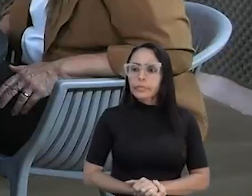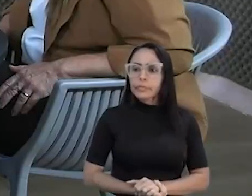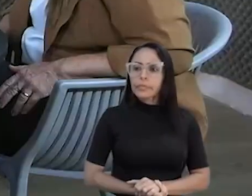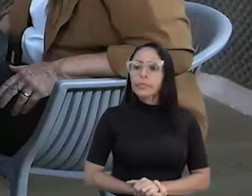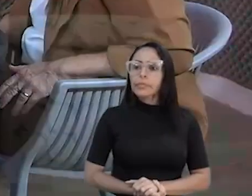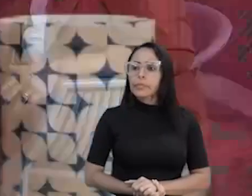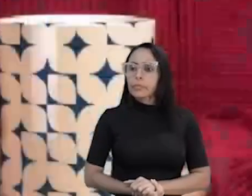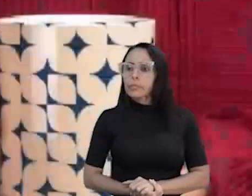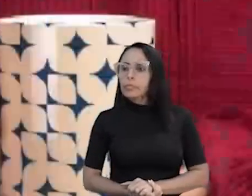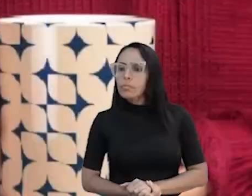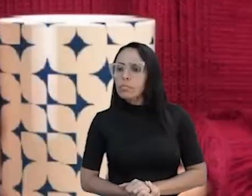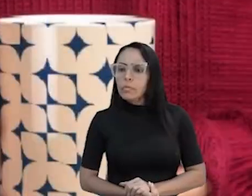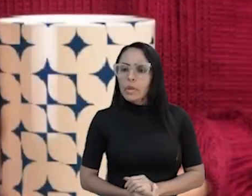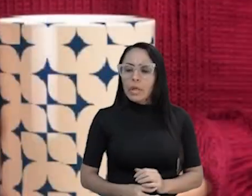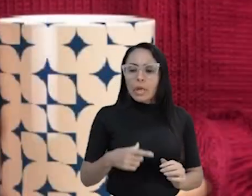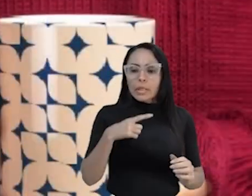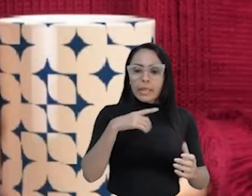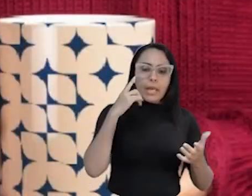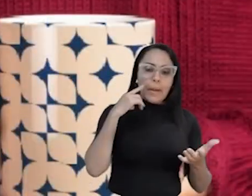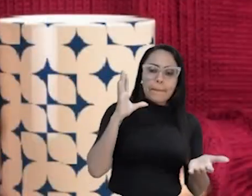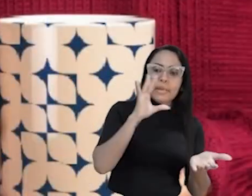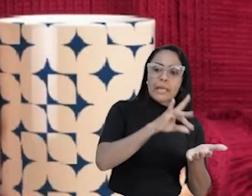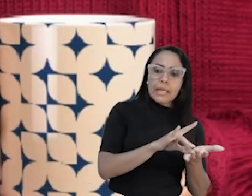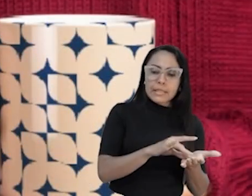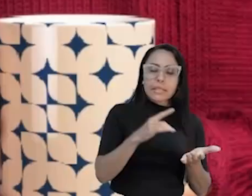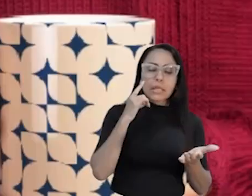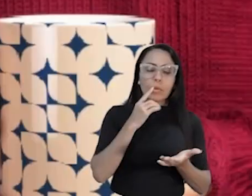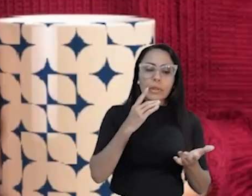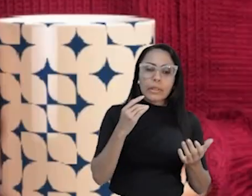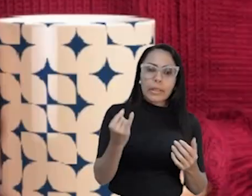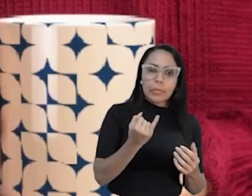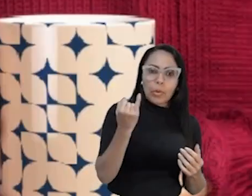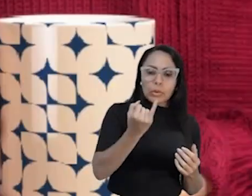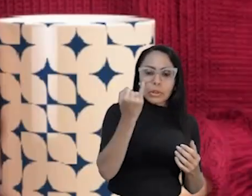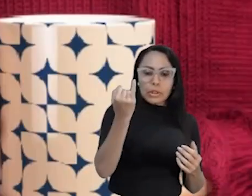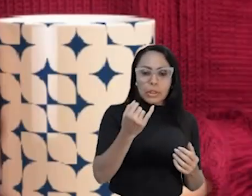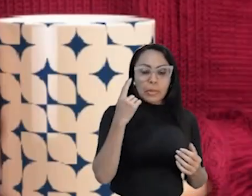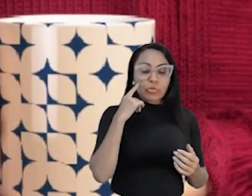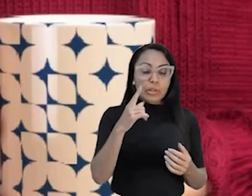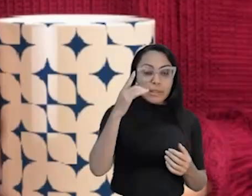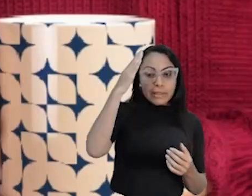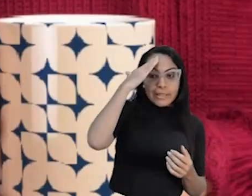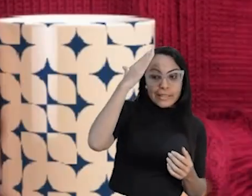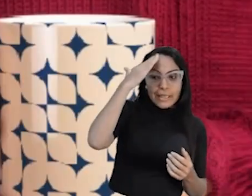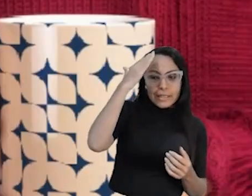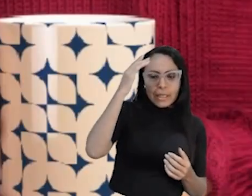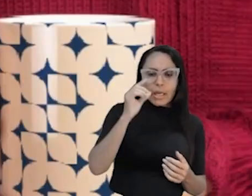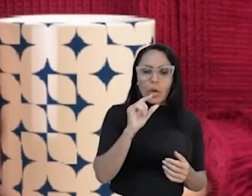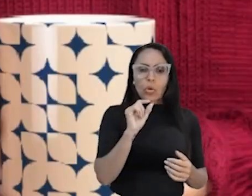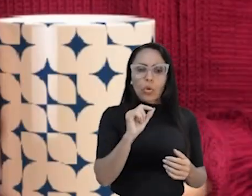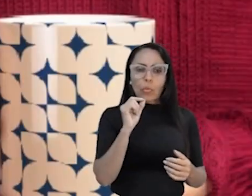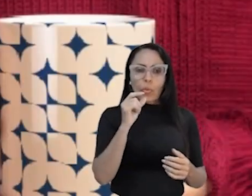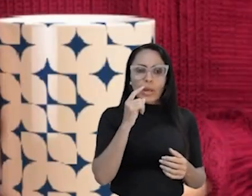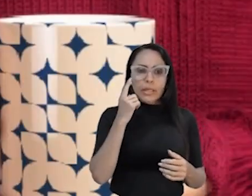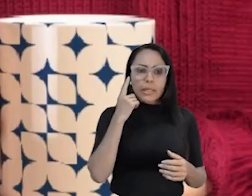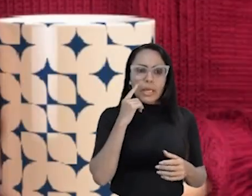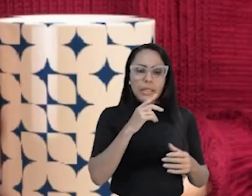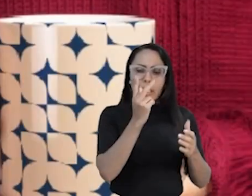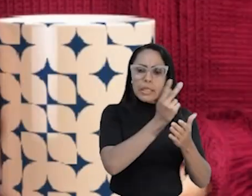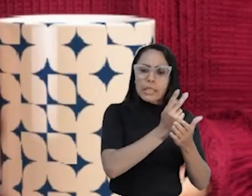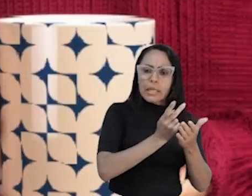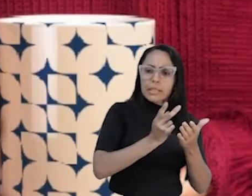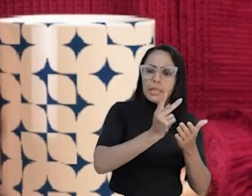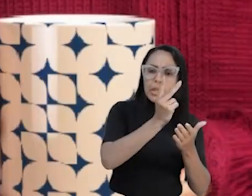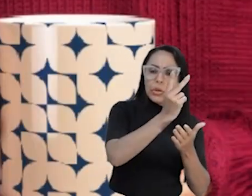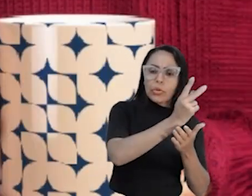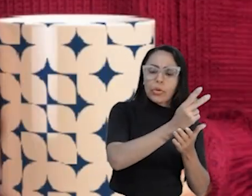tem a aplicação. Por que a aplicação é importante? Né? Para a gente entender como é que aquela estampa vai